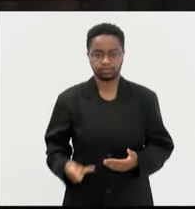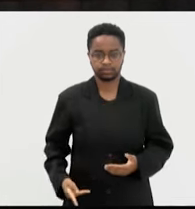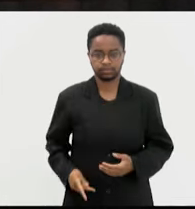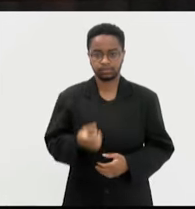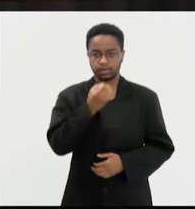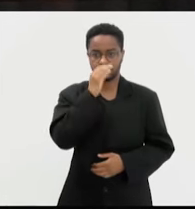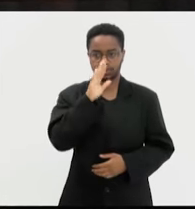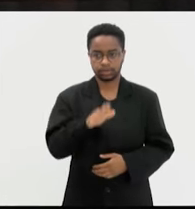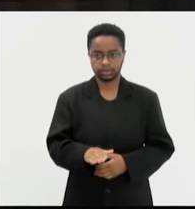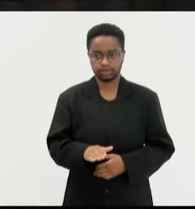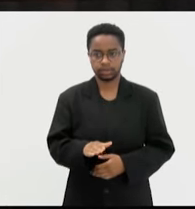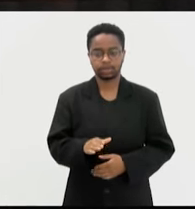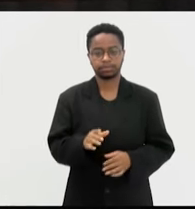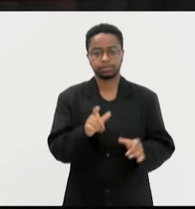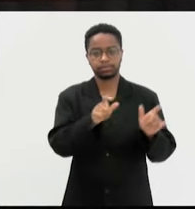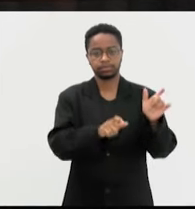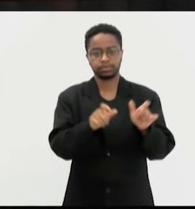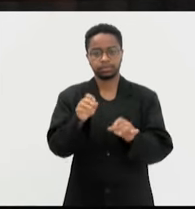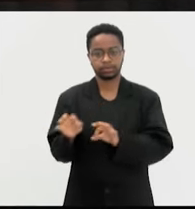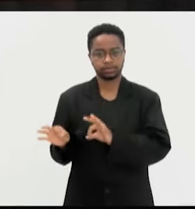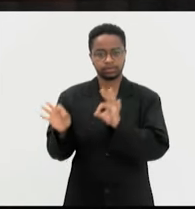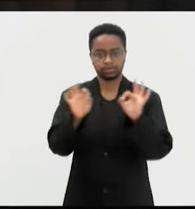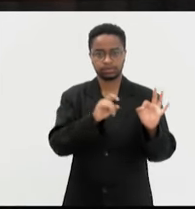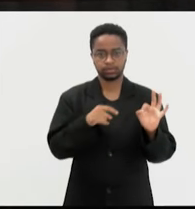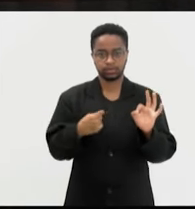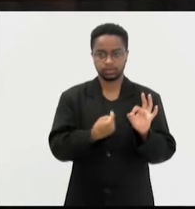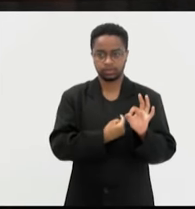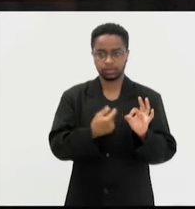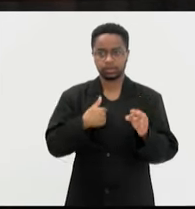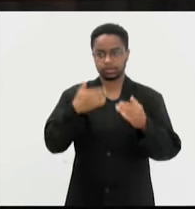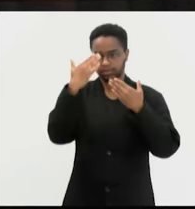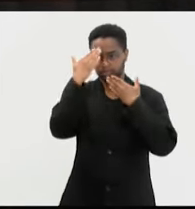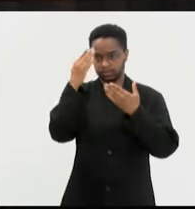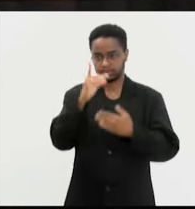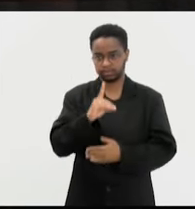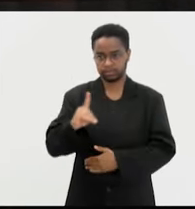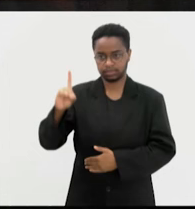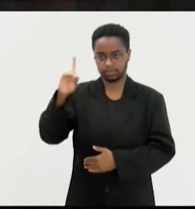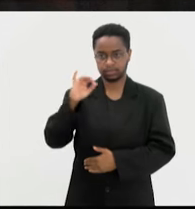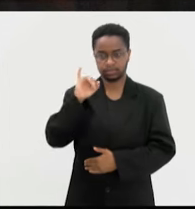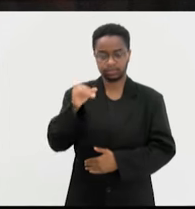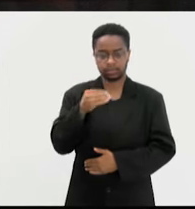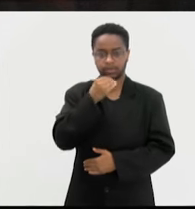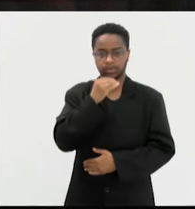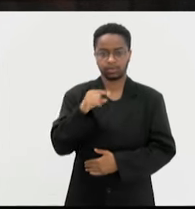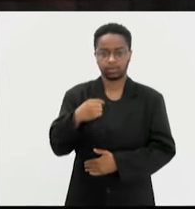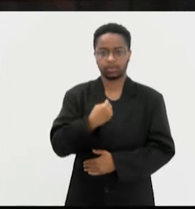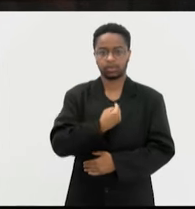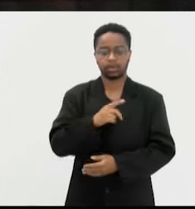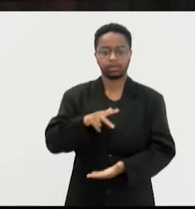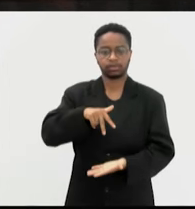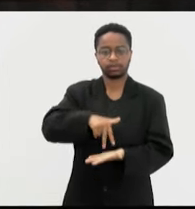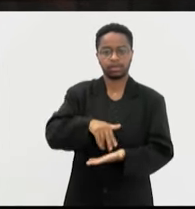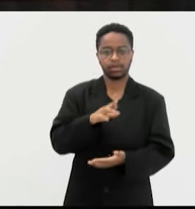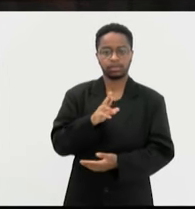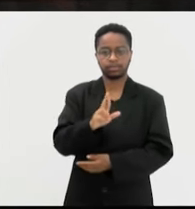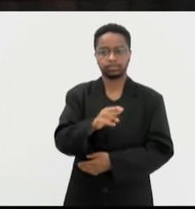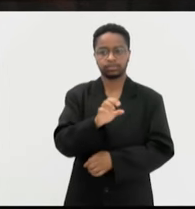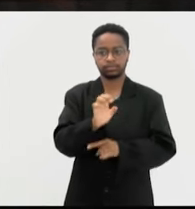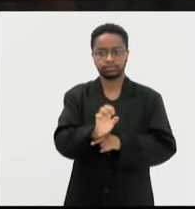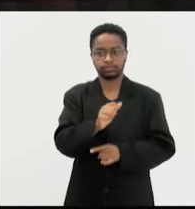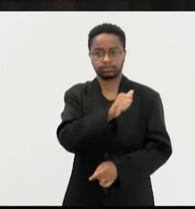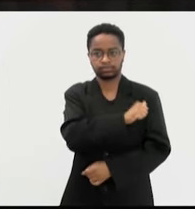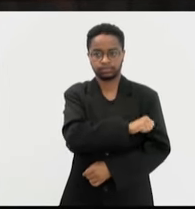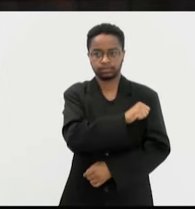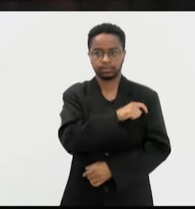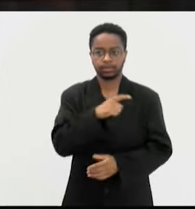Boa tarde a todos que nos assiste dizer da honra agradecer a Deus essa oportunidade de poder estar aqui representando o nosso estado eu